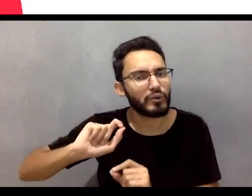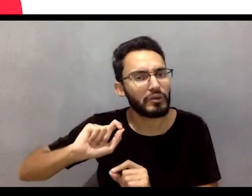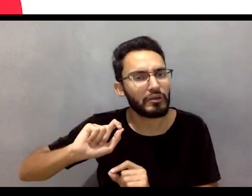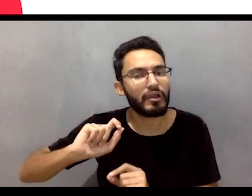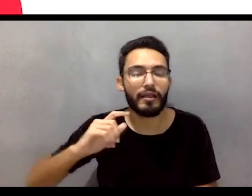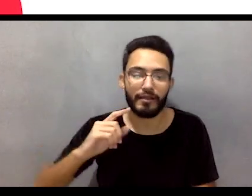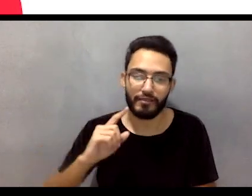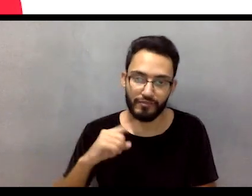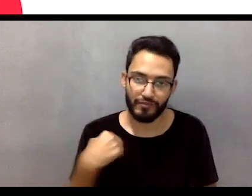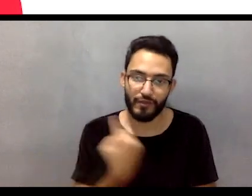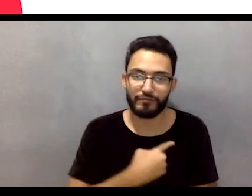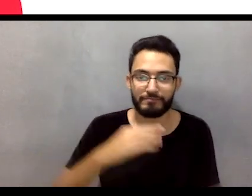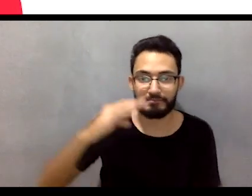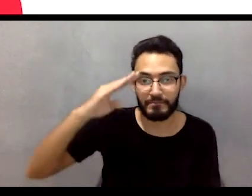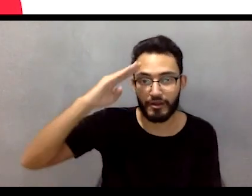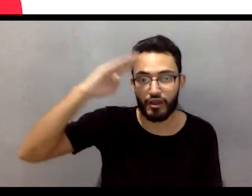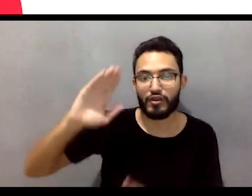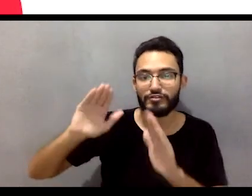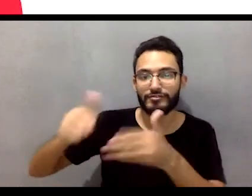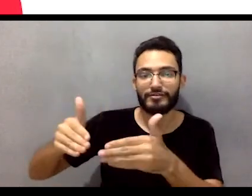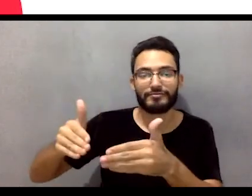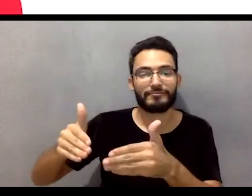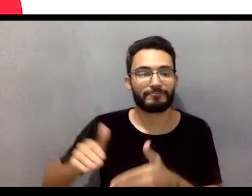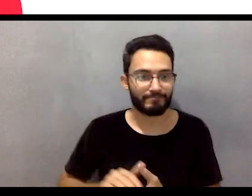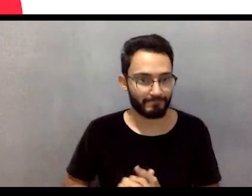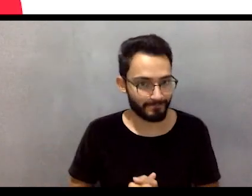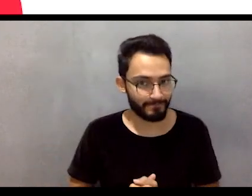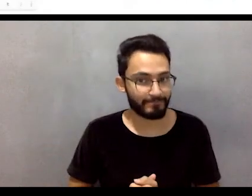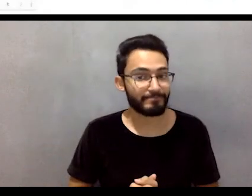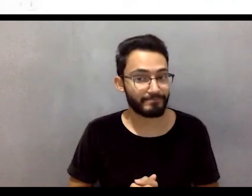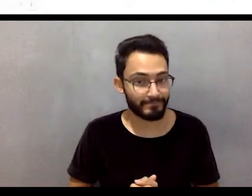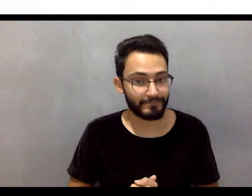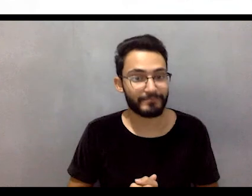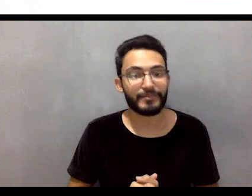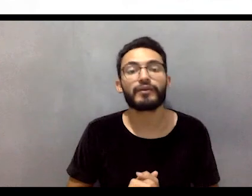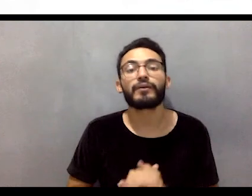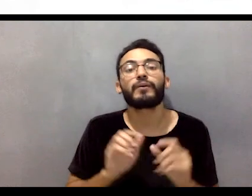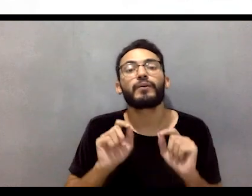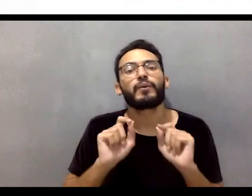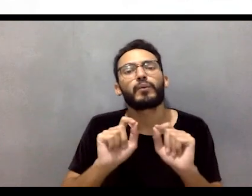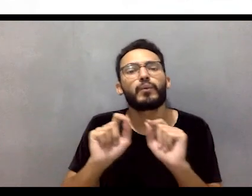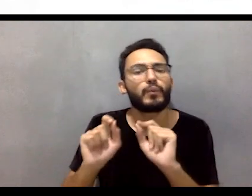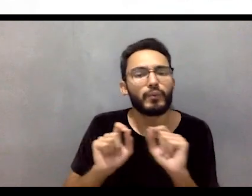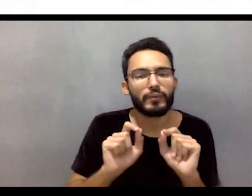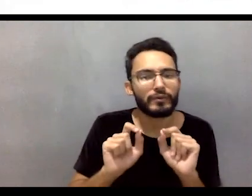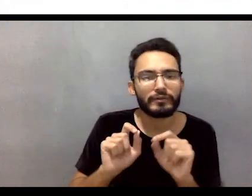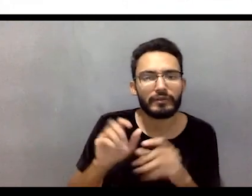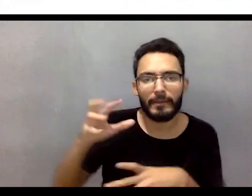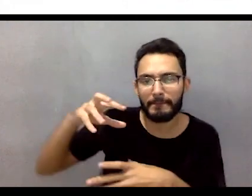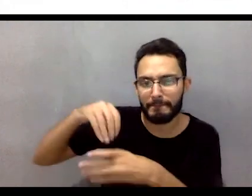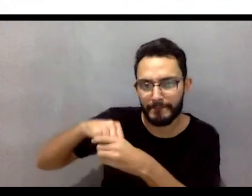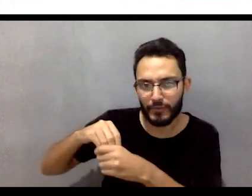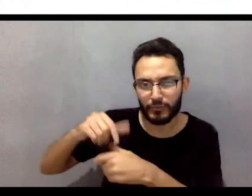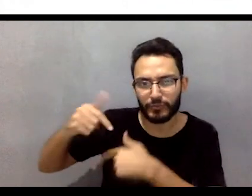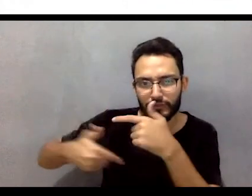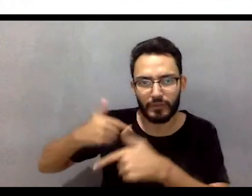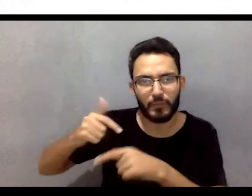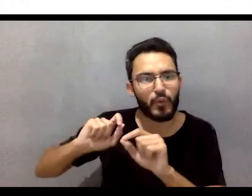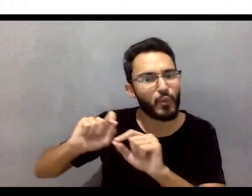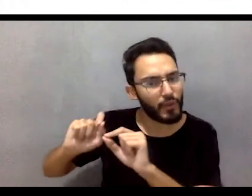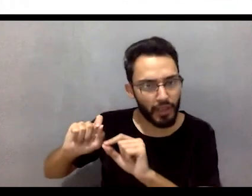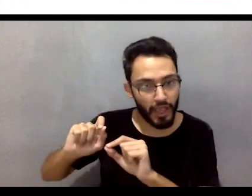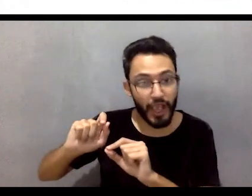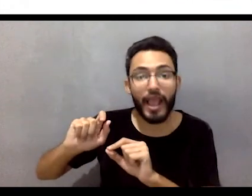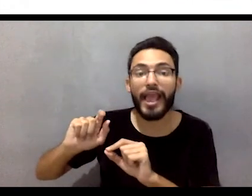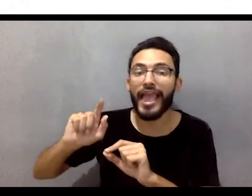exatamente da nossa priorização. Então, o que que está nesse product backlog? É algo